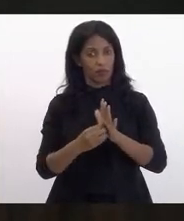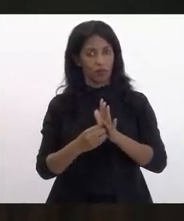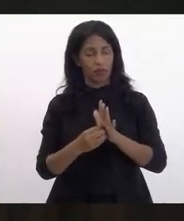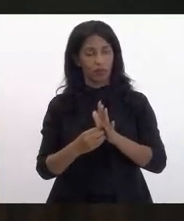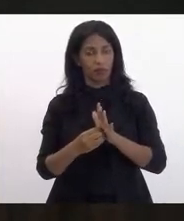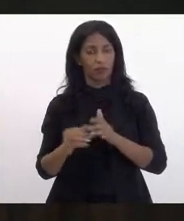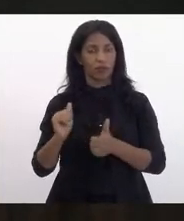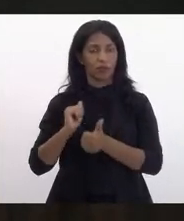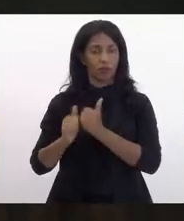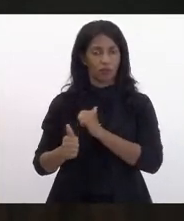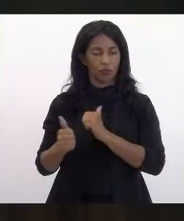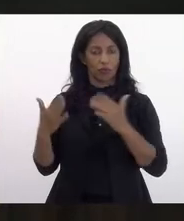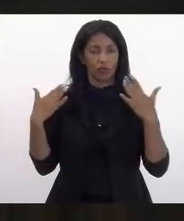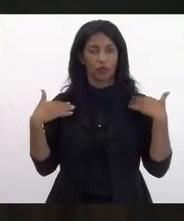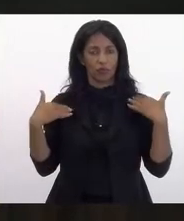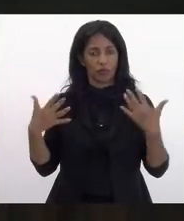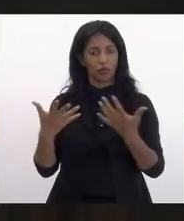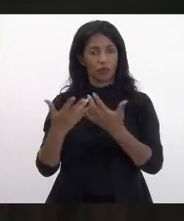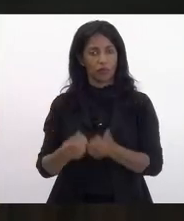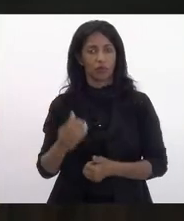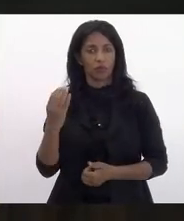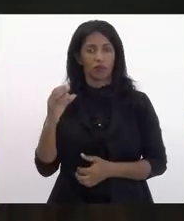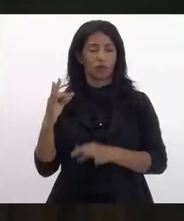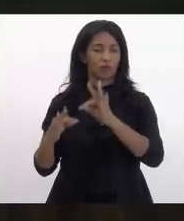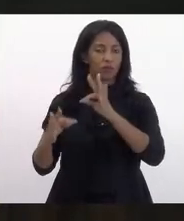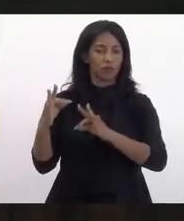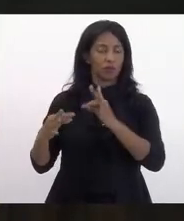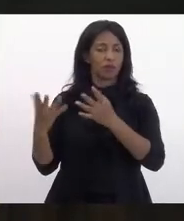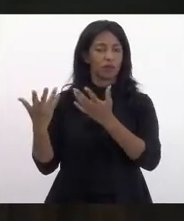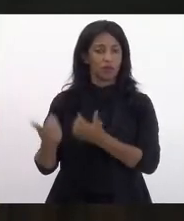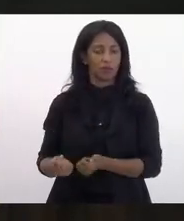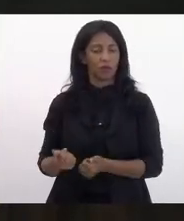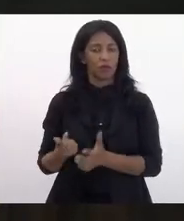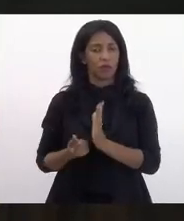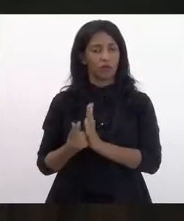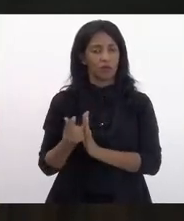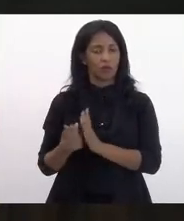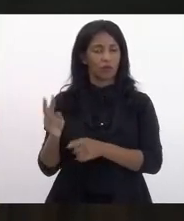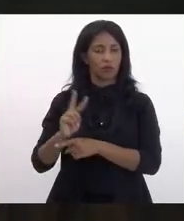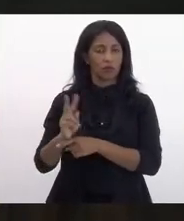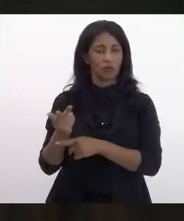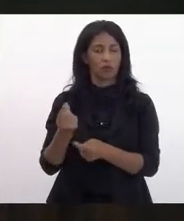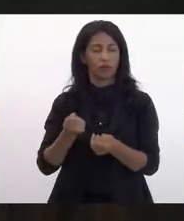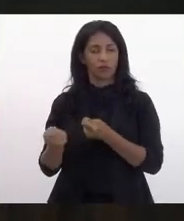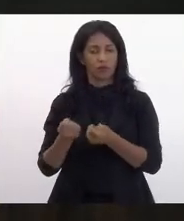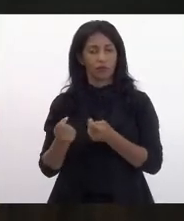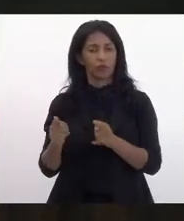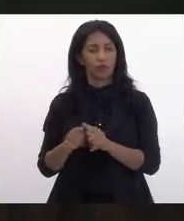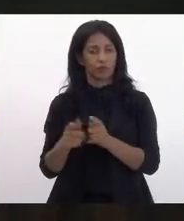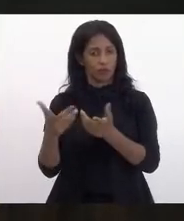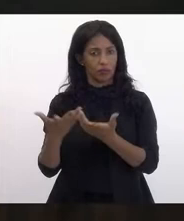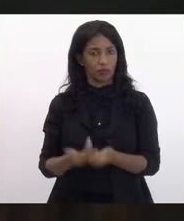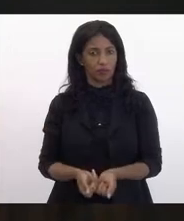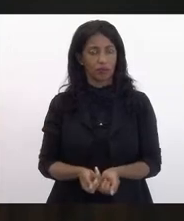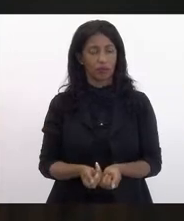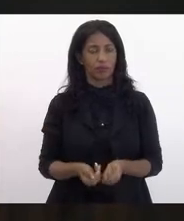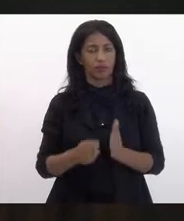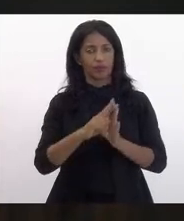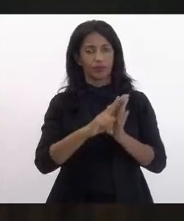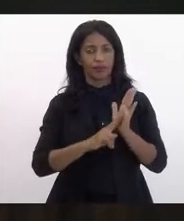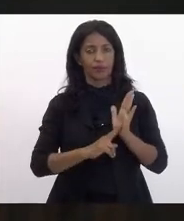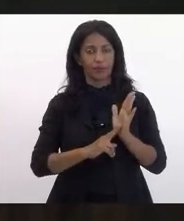De Esporte e Lazer favorável, de Ciência e Tecnologia favorável, de Orçamento, Finanças, Fiscalização Financeira e Controle favorável.